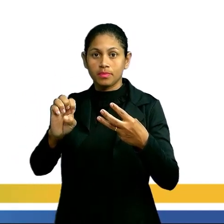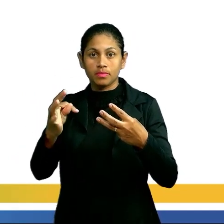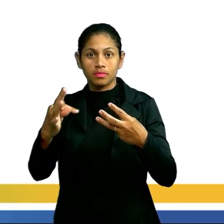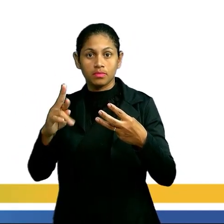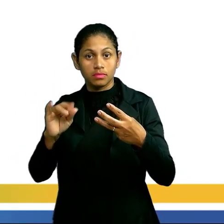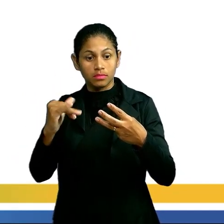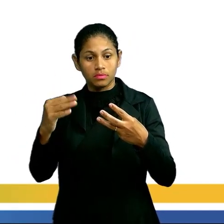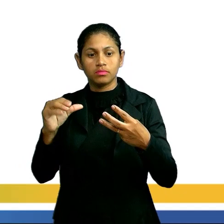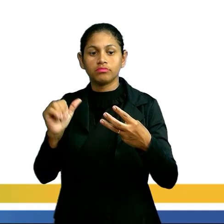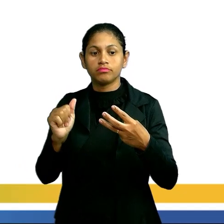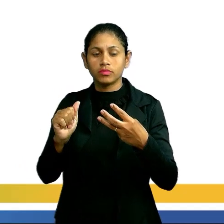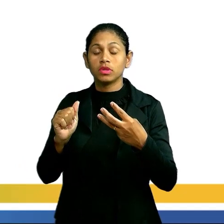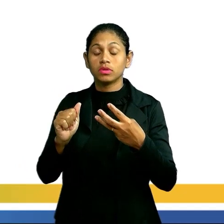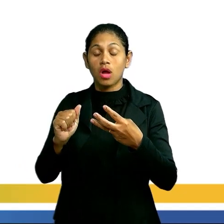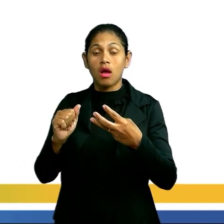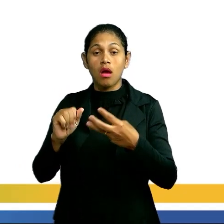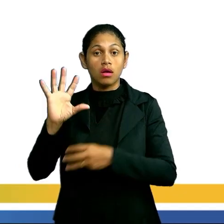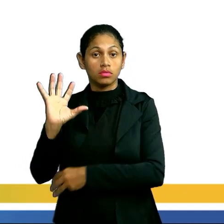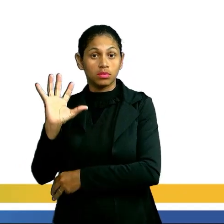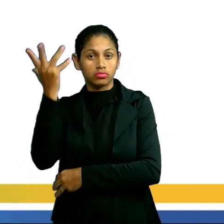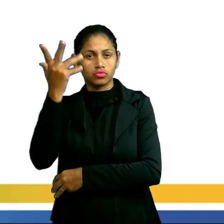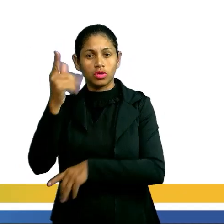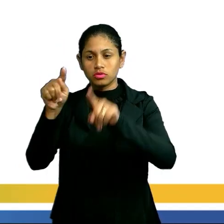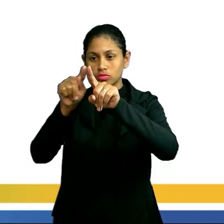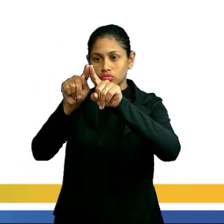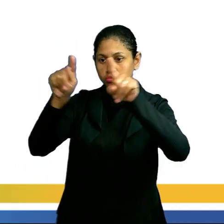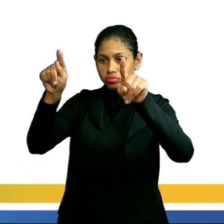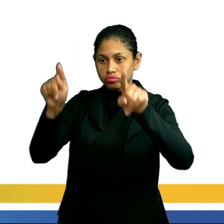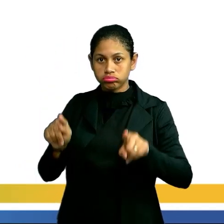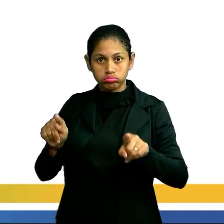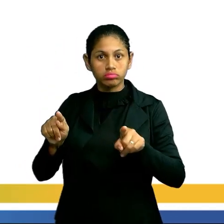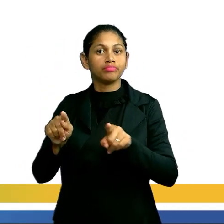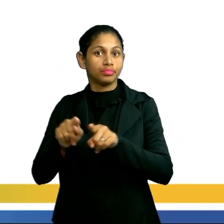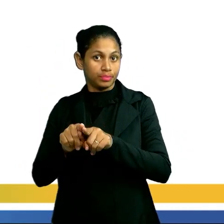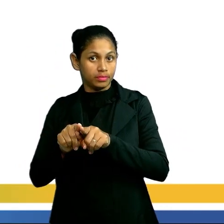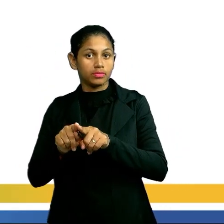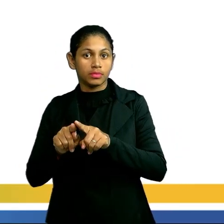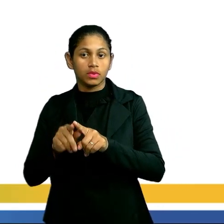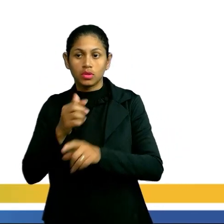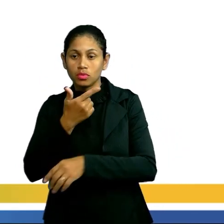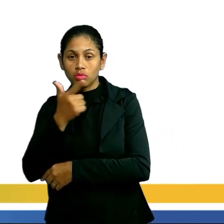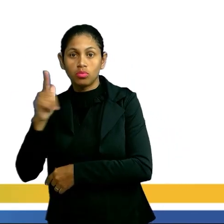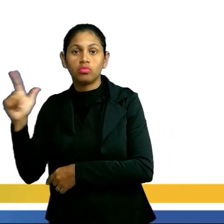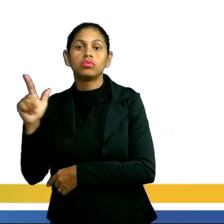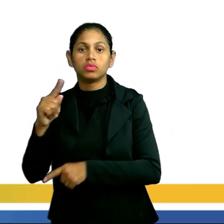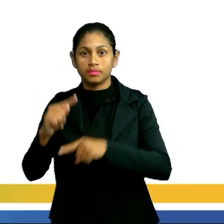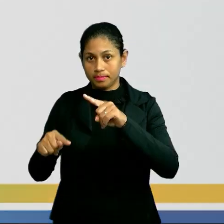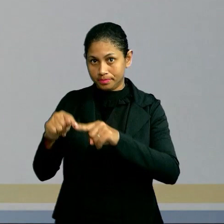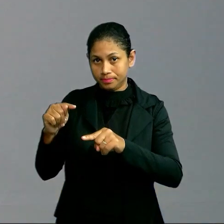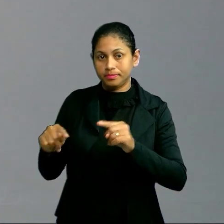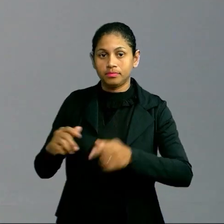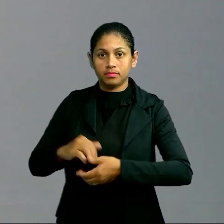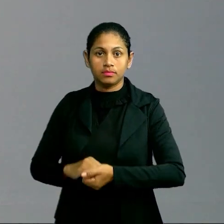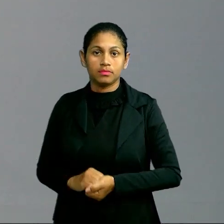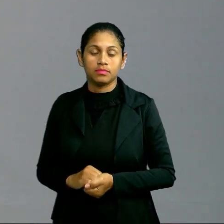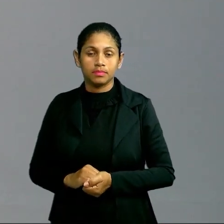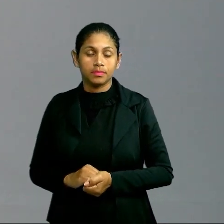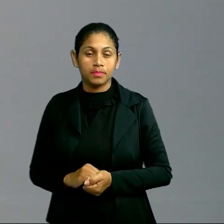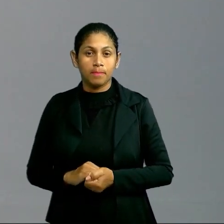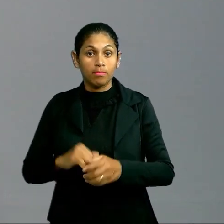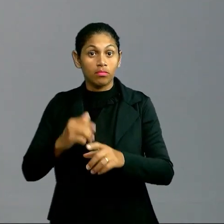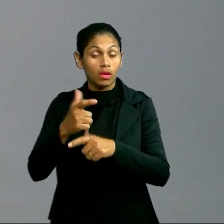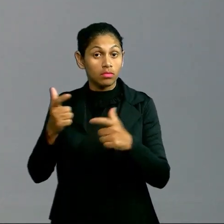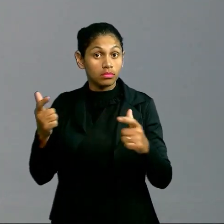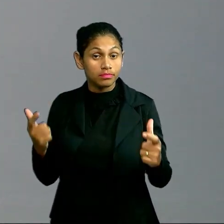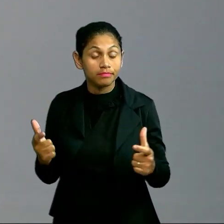estrutura em três dimensões. Isso ocorre nas esferas, nos cubos e em outros objetos metálicos. Na grande